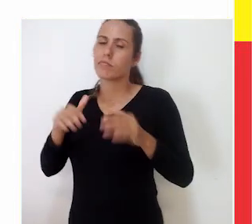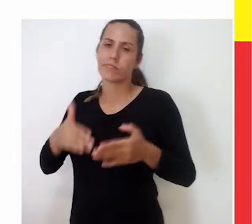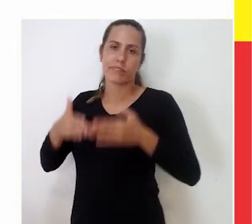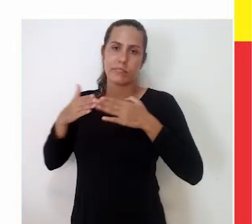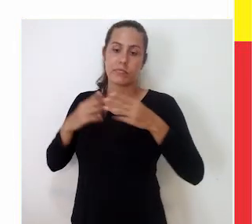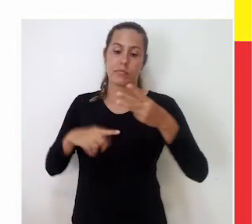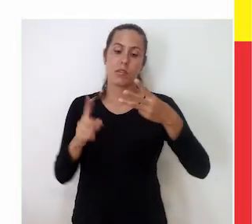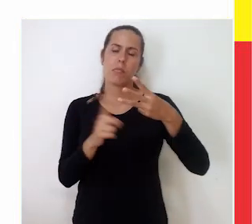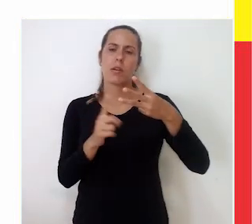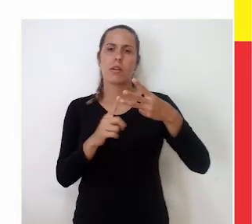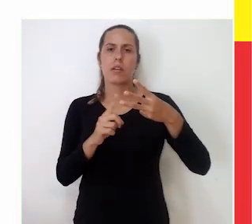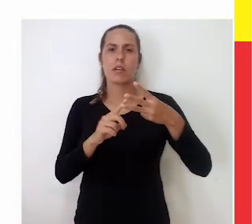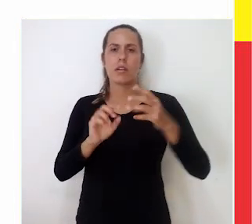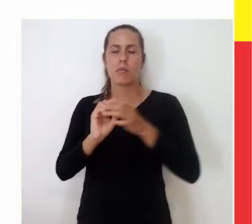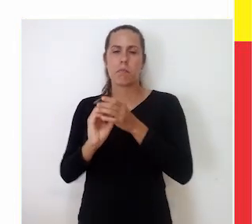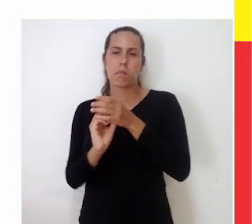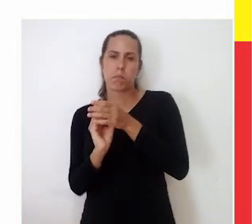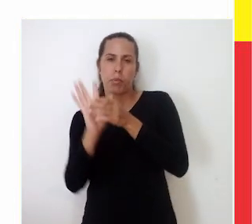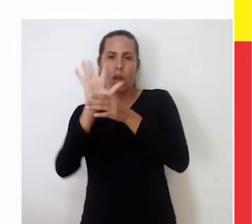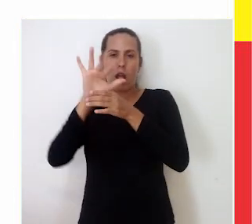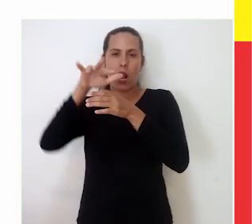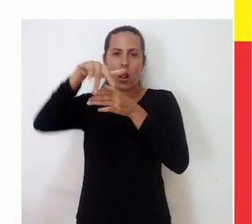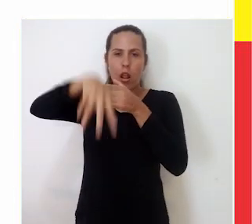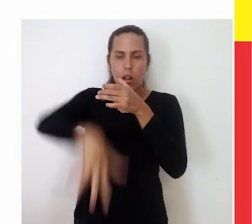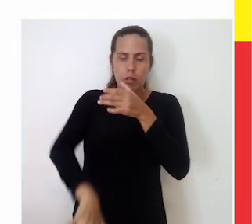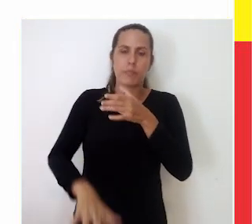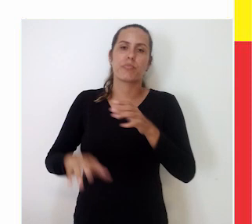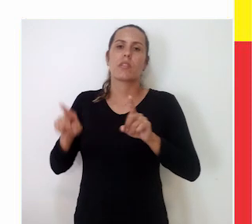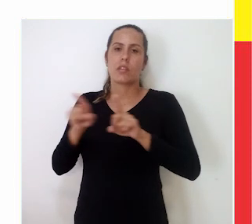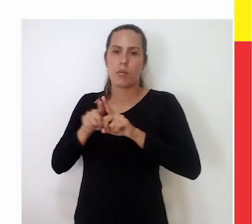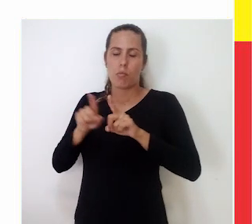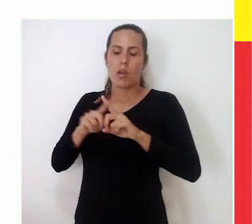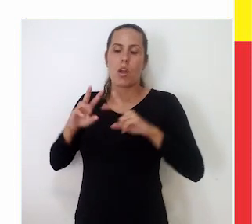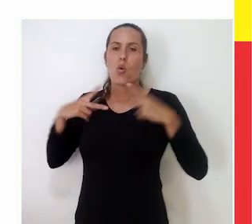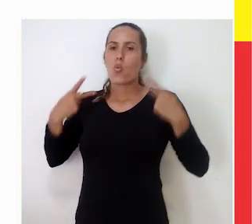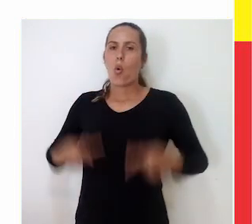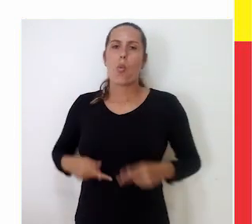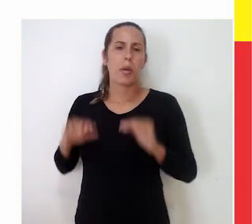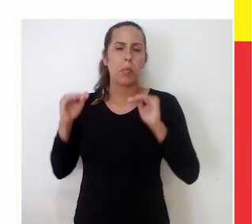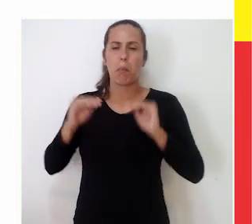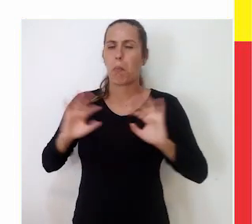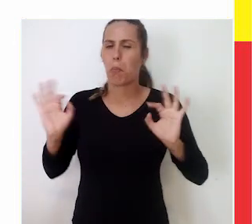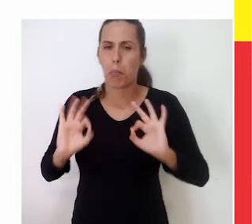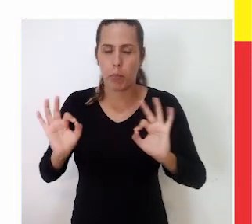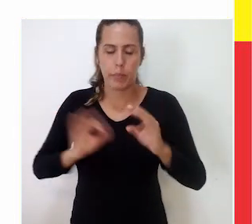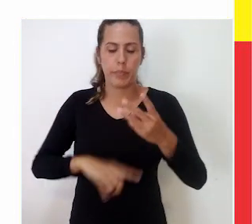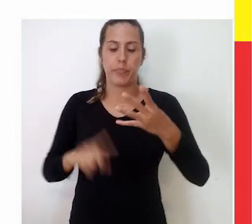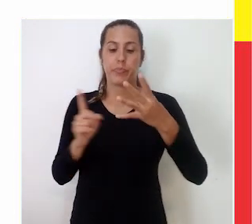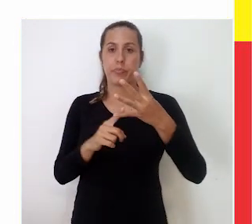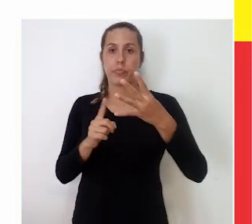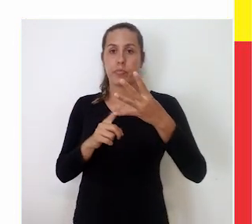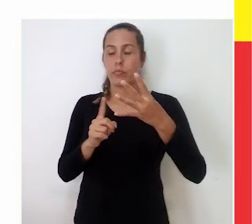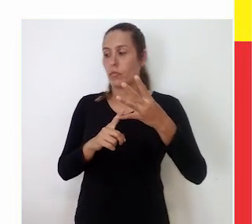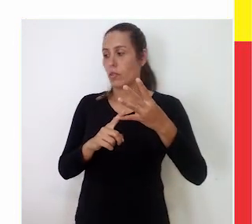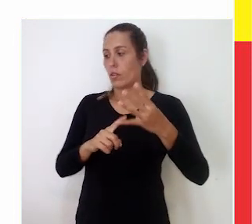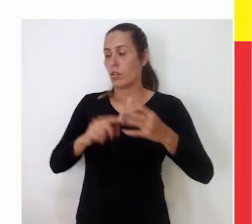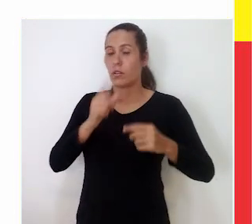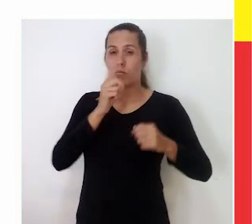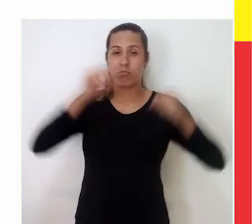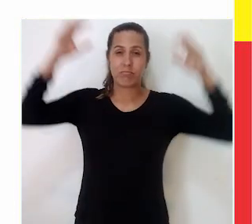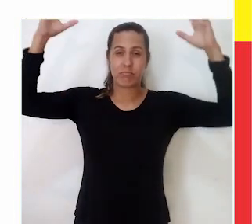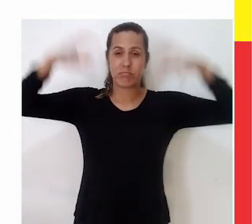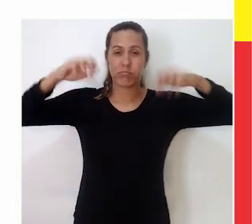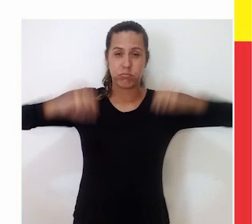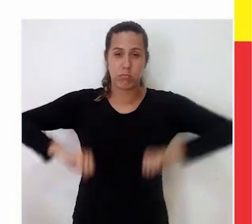um vulcanismo, que também ocorre sem intervenção humana. Temos as enchentes, que também é